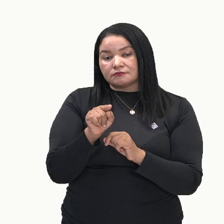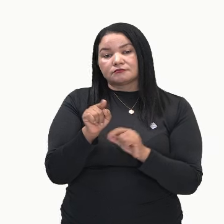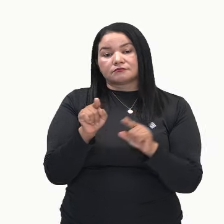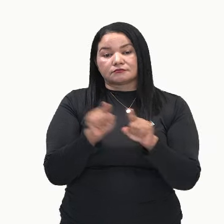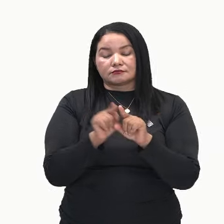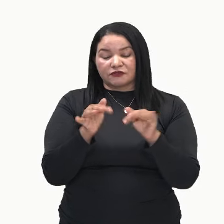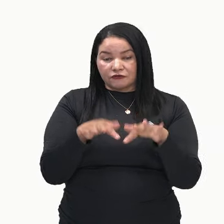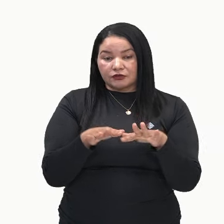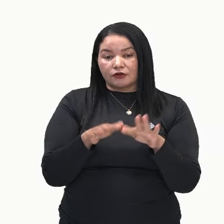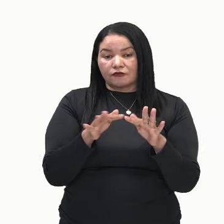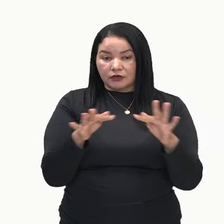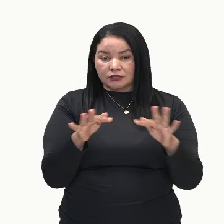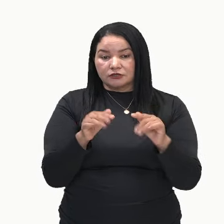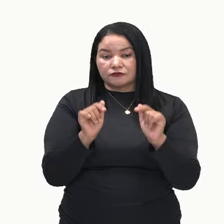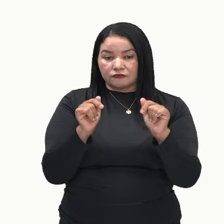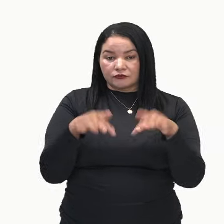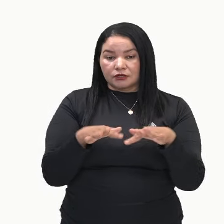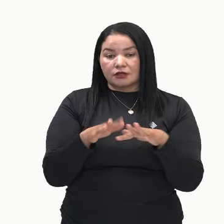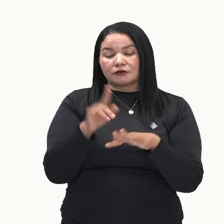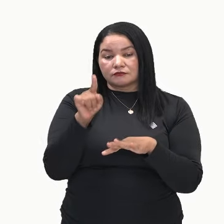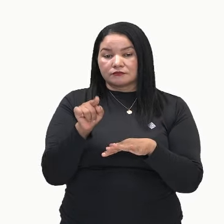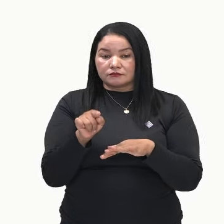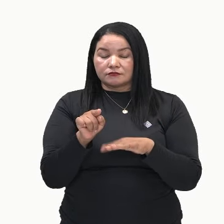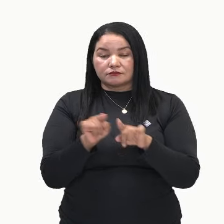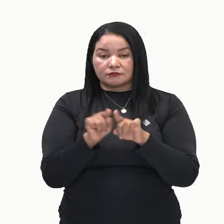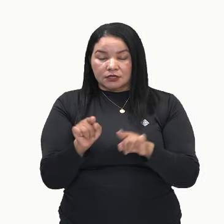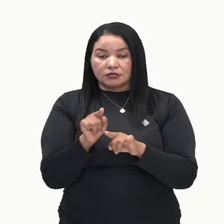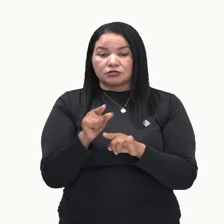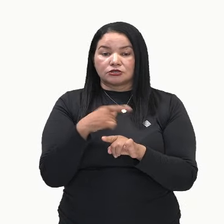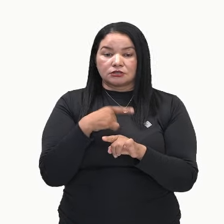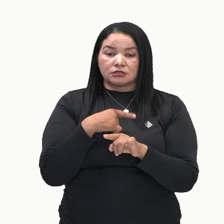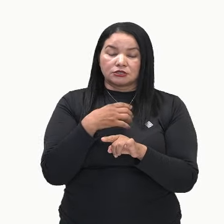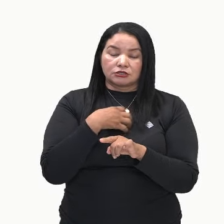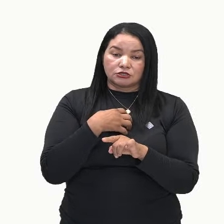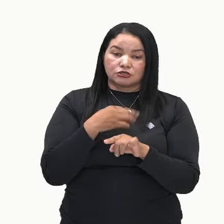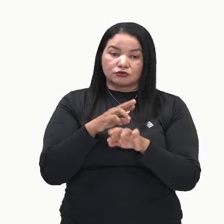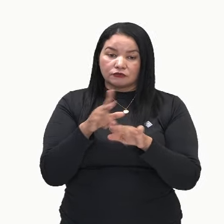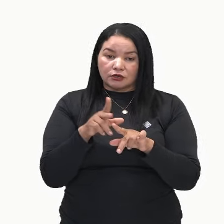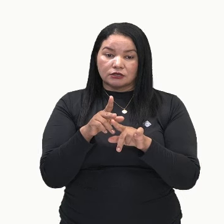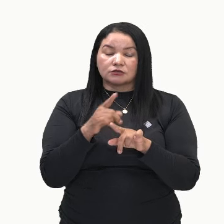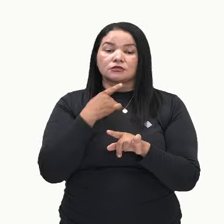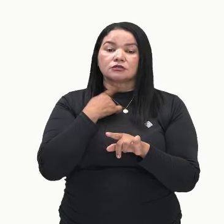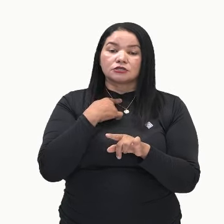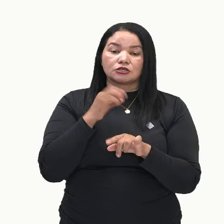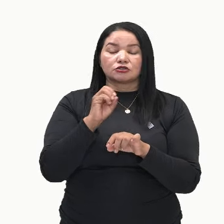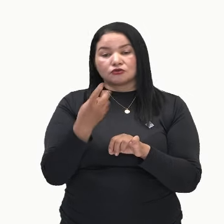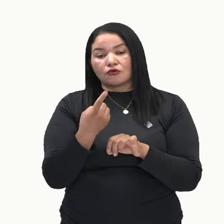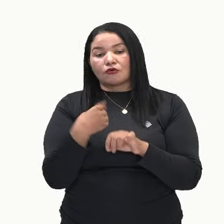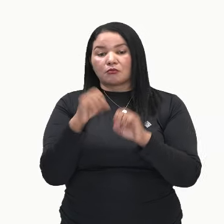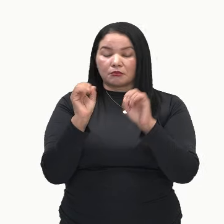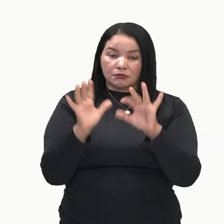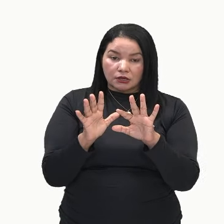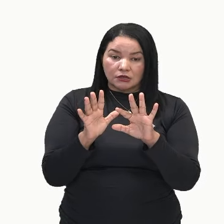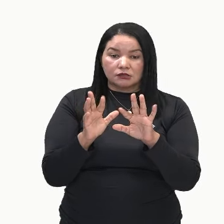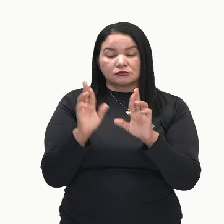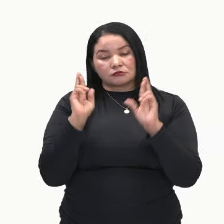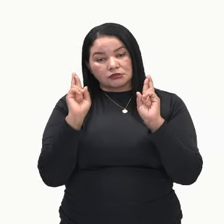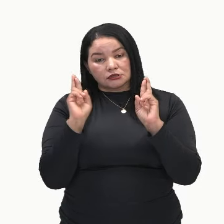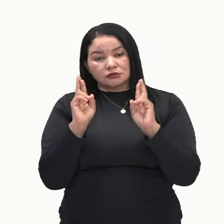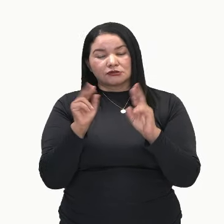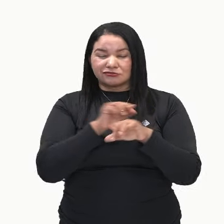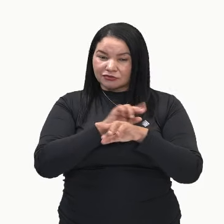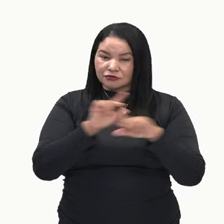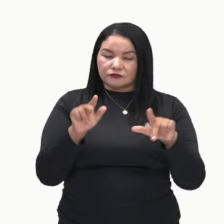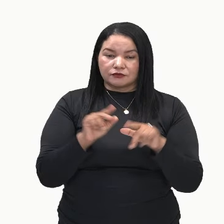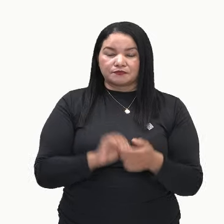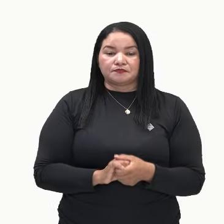exclamativa, mas elas têm um sentido diverso, que é um sentido de desejo, de bons votos, ou de bênção, e por aí